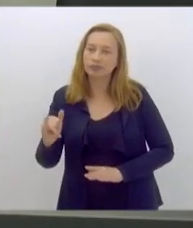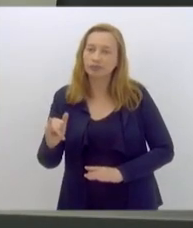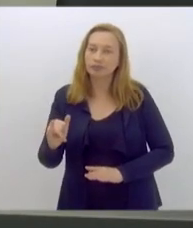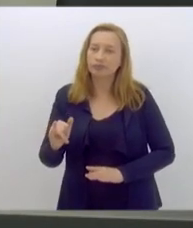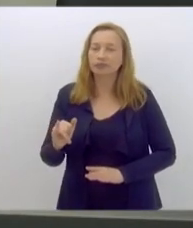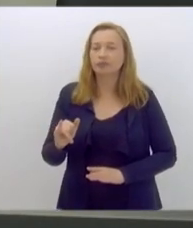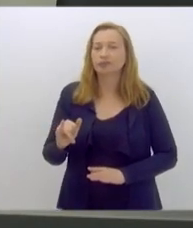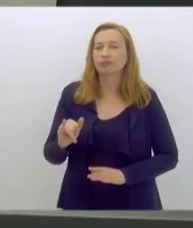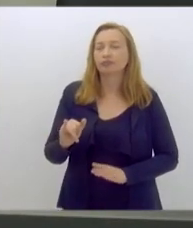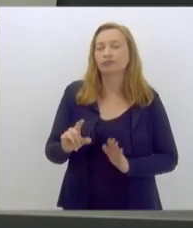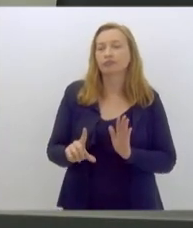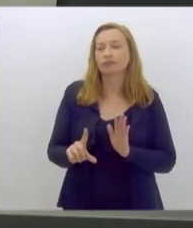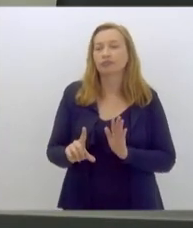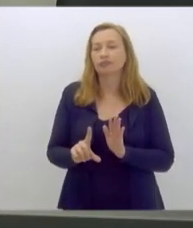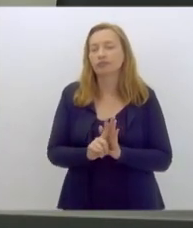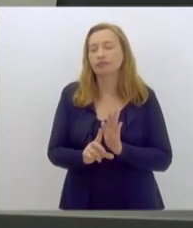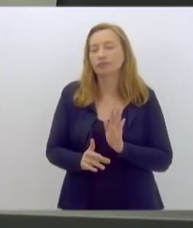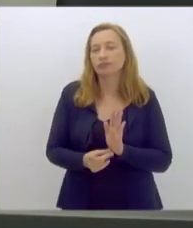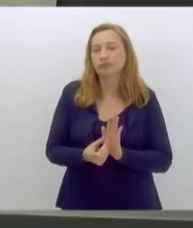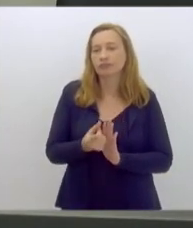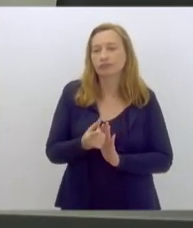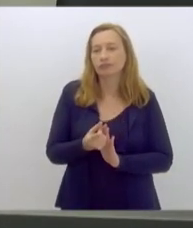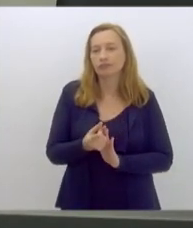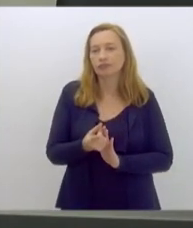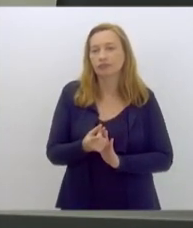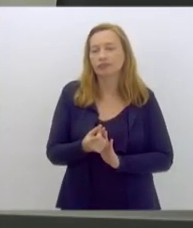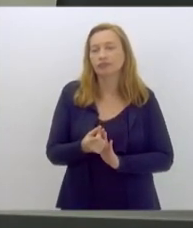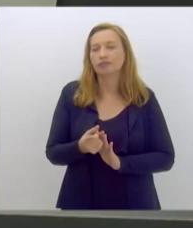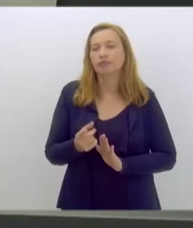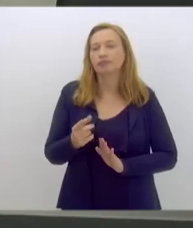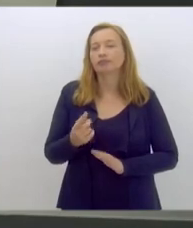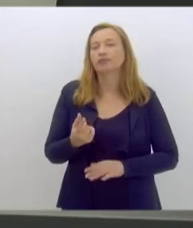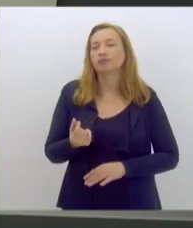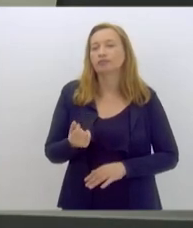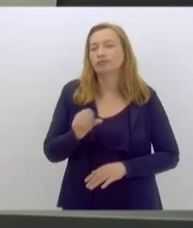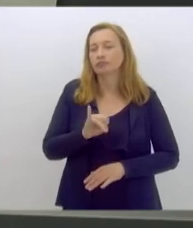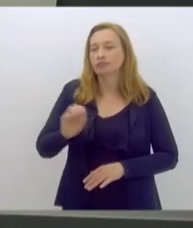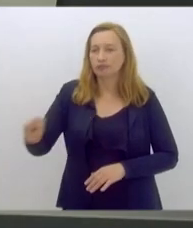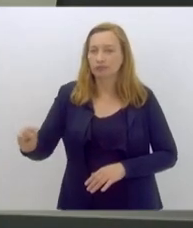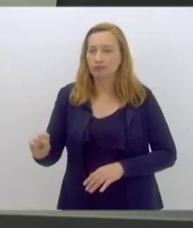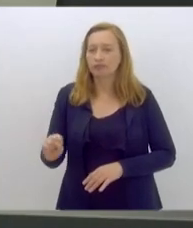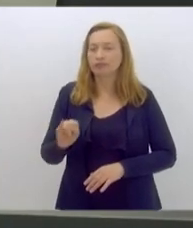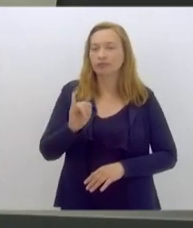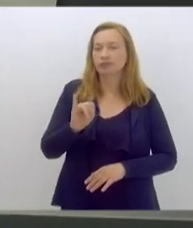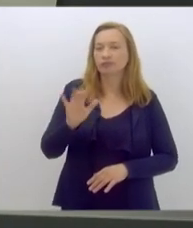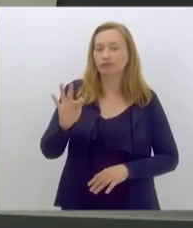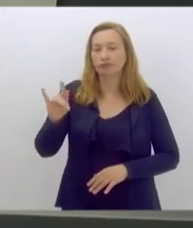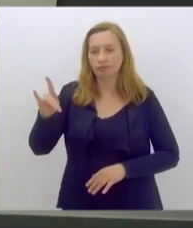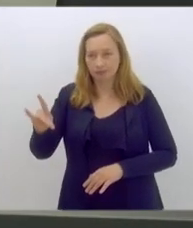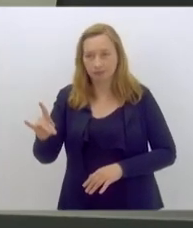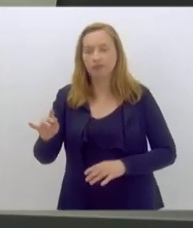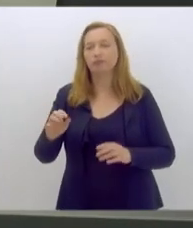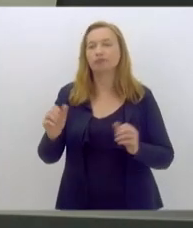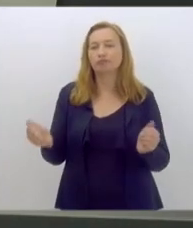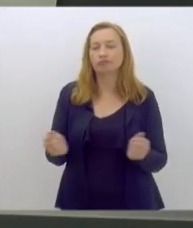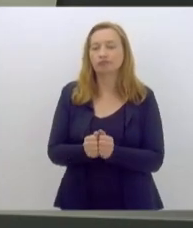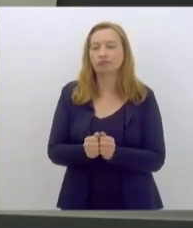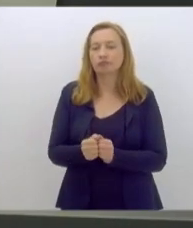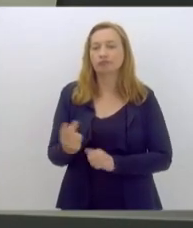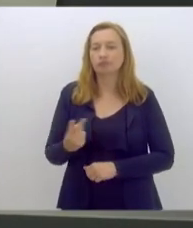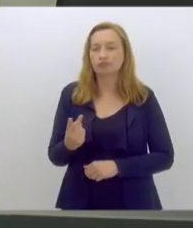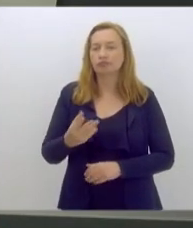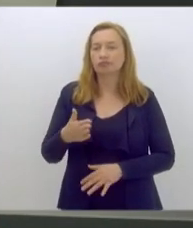na lua na perspectiva de projeção de receita de ICMS Os dois estão incluídos dessa